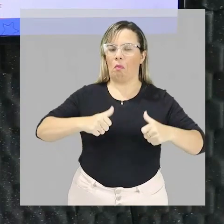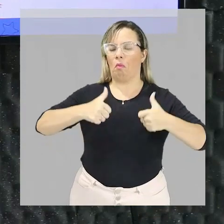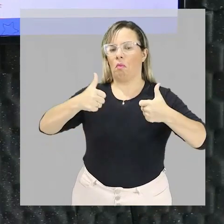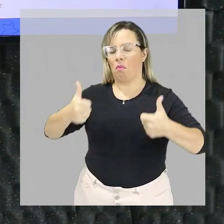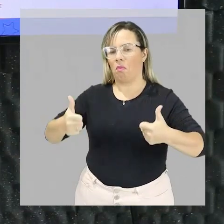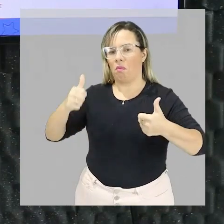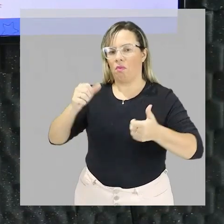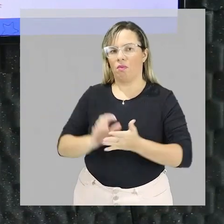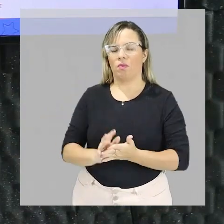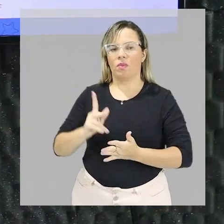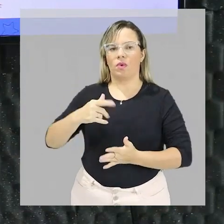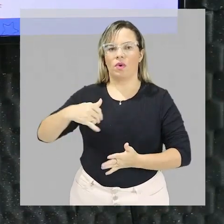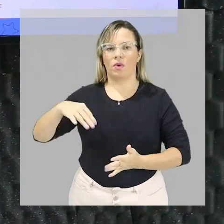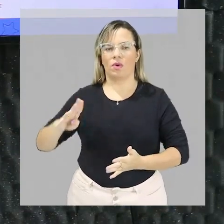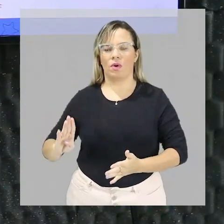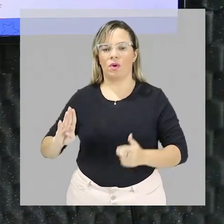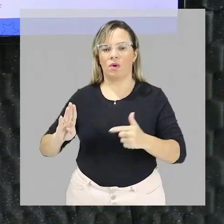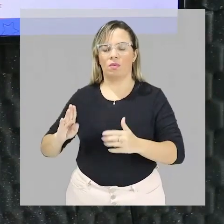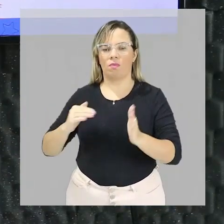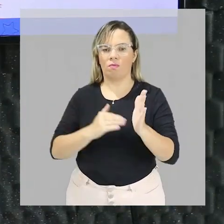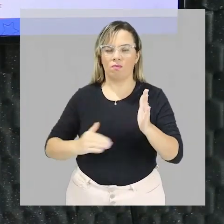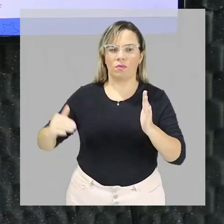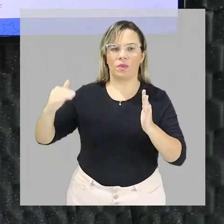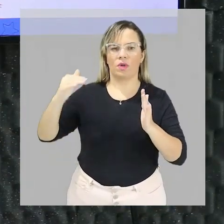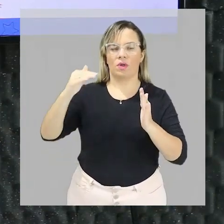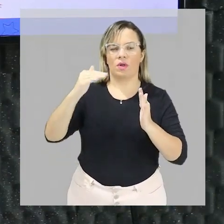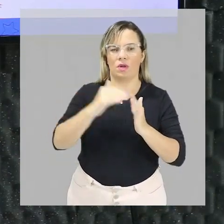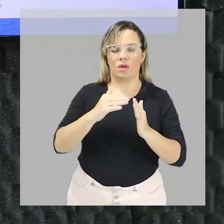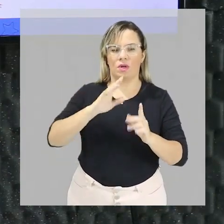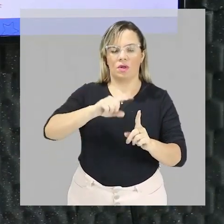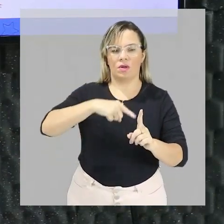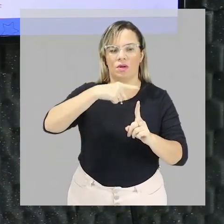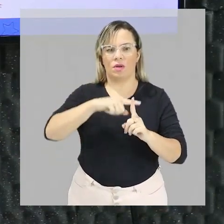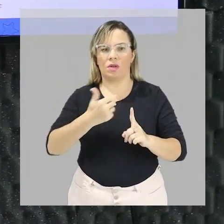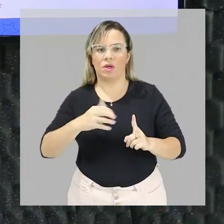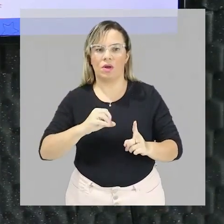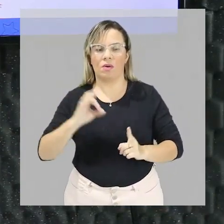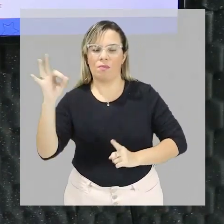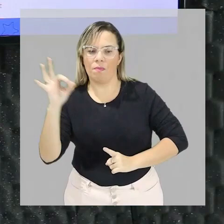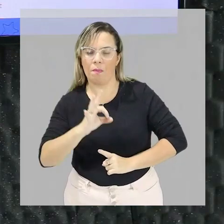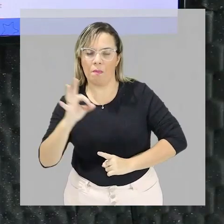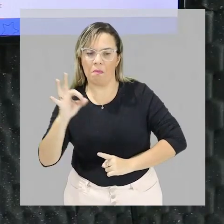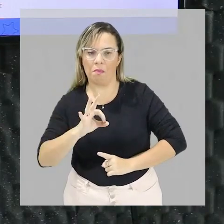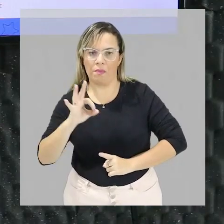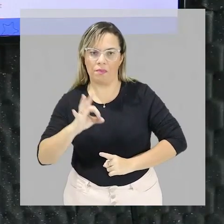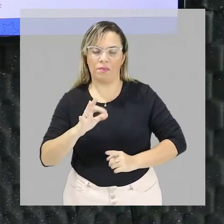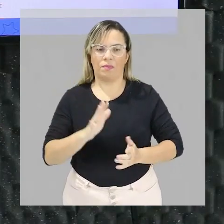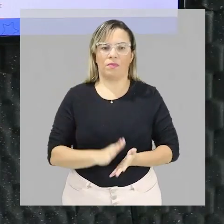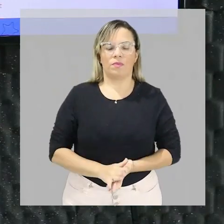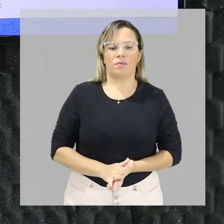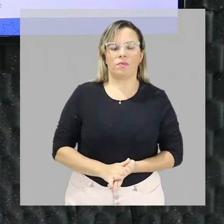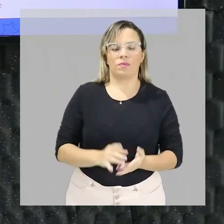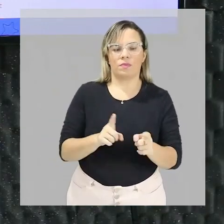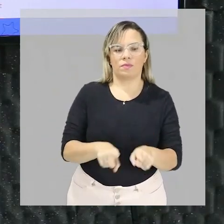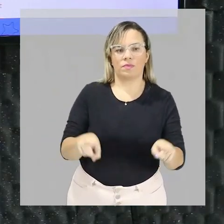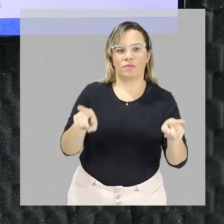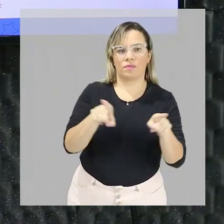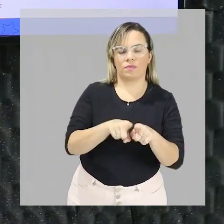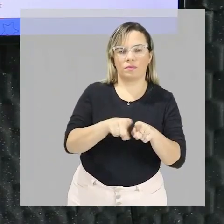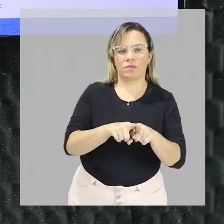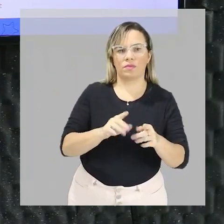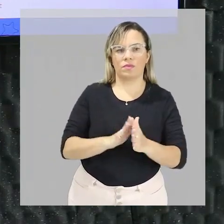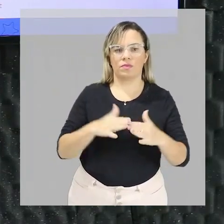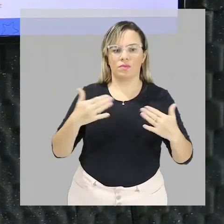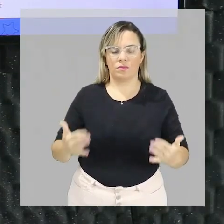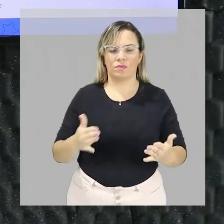conta de um PIB que teria aumentado a mais de 10%, por conta, por exemplo, de uma